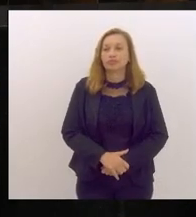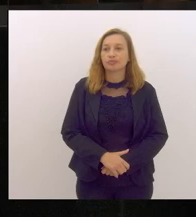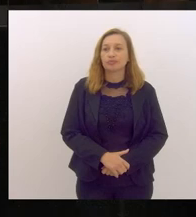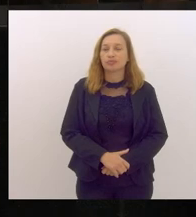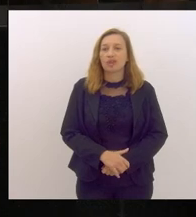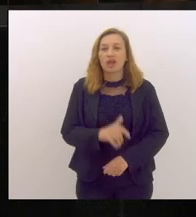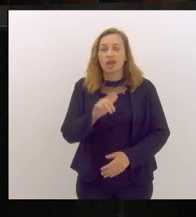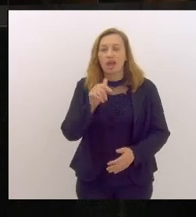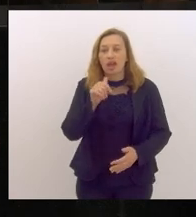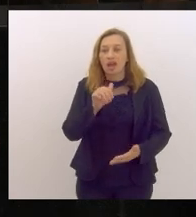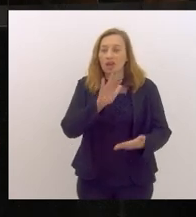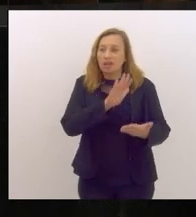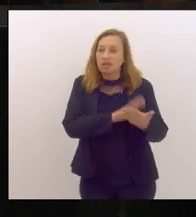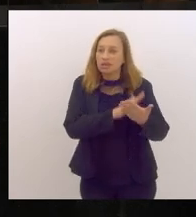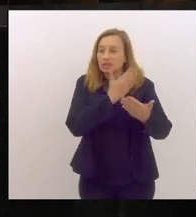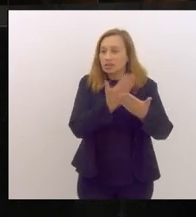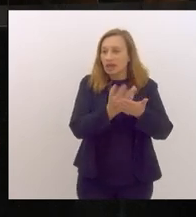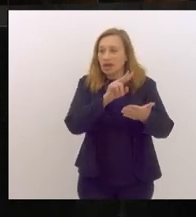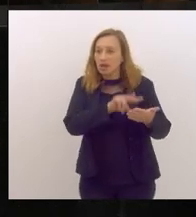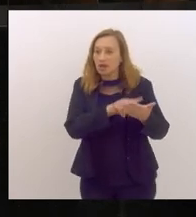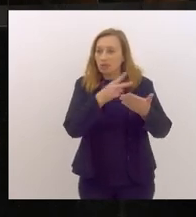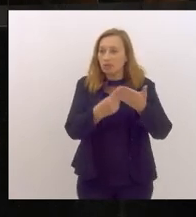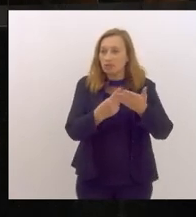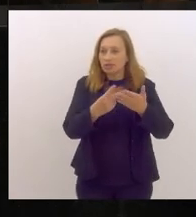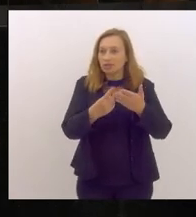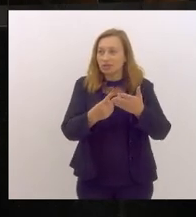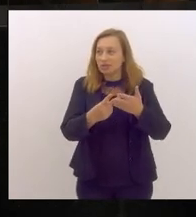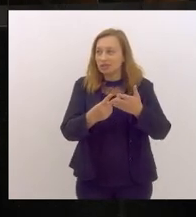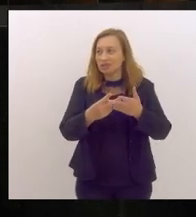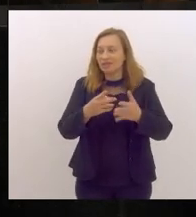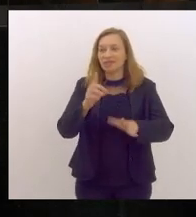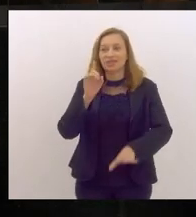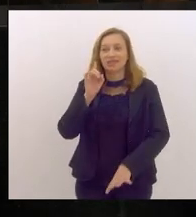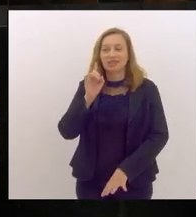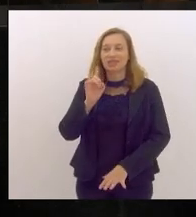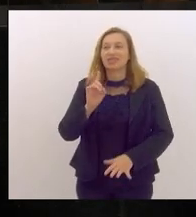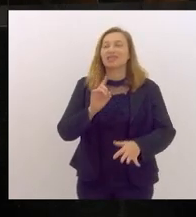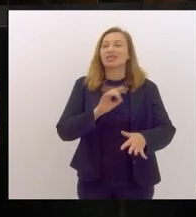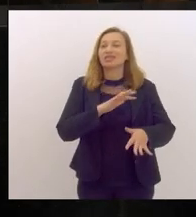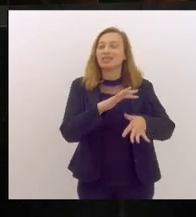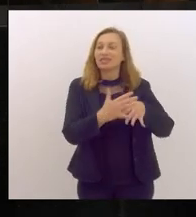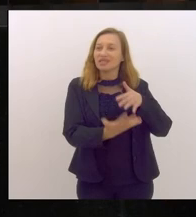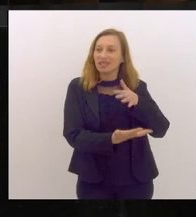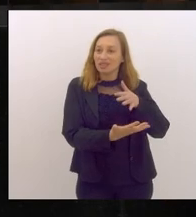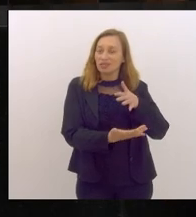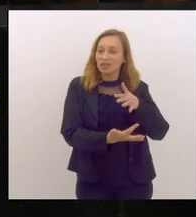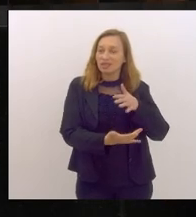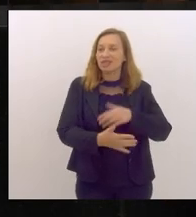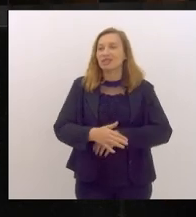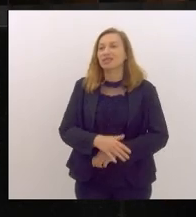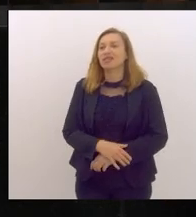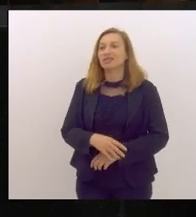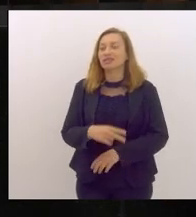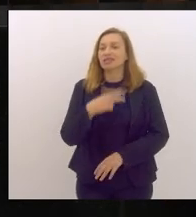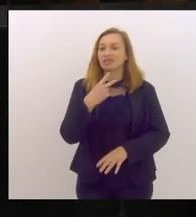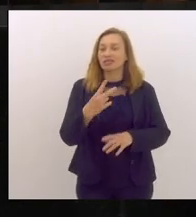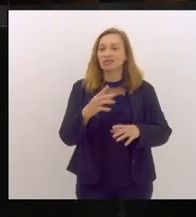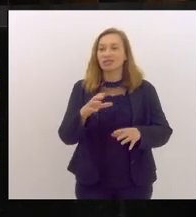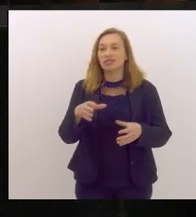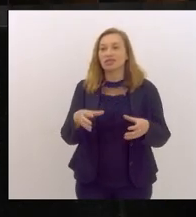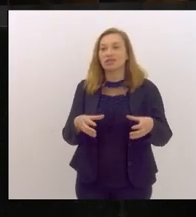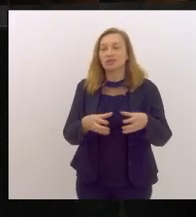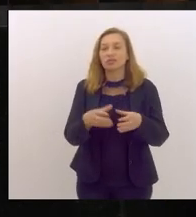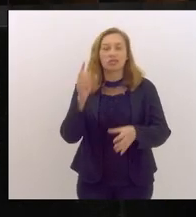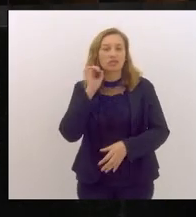senhora intérprete da linguagem de Libras, que leva a nossa voz aos